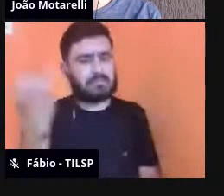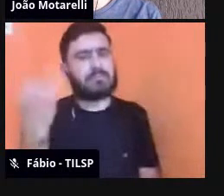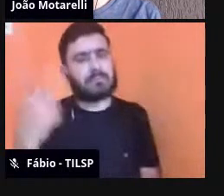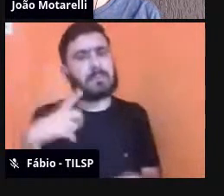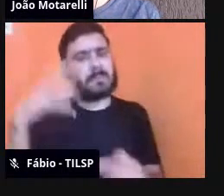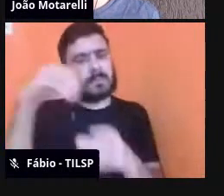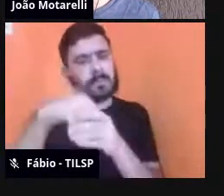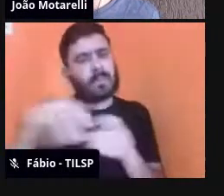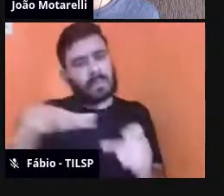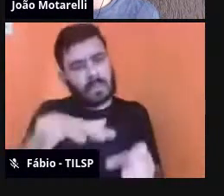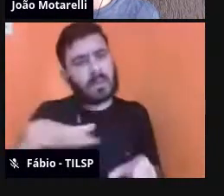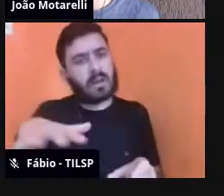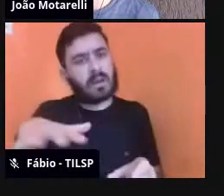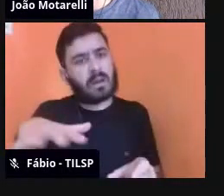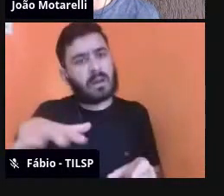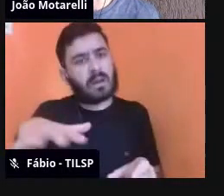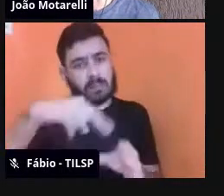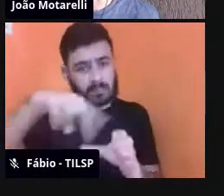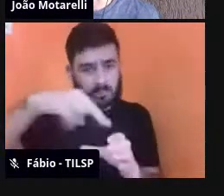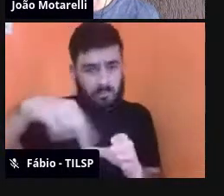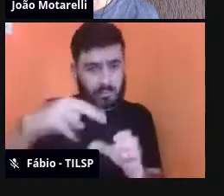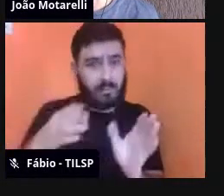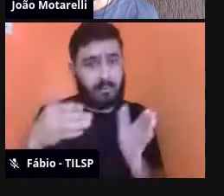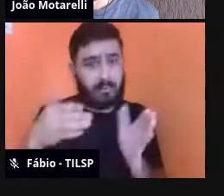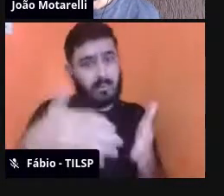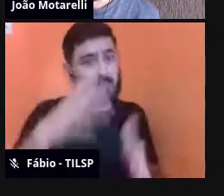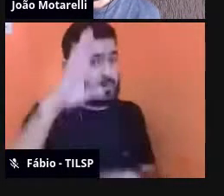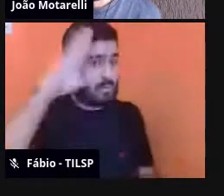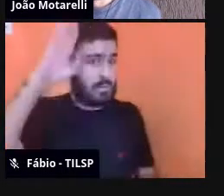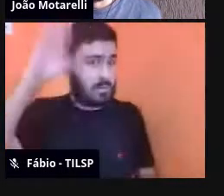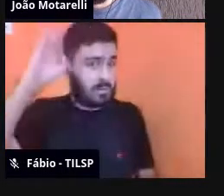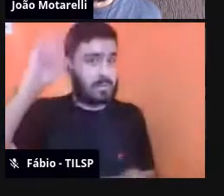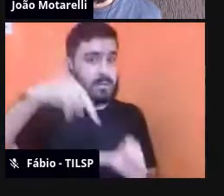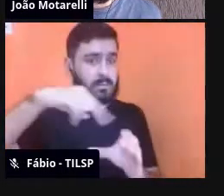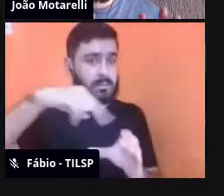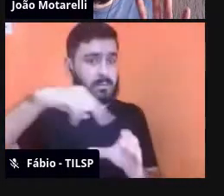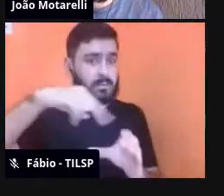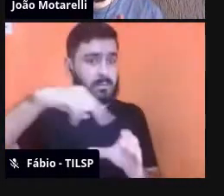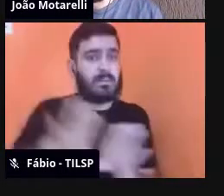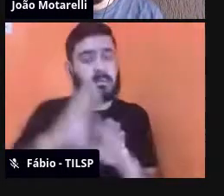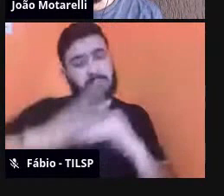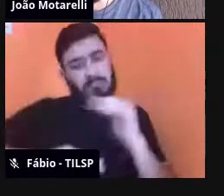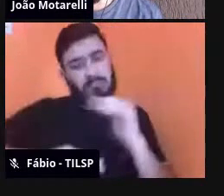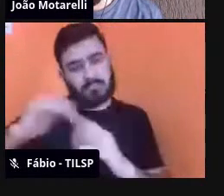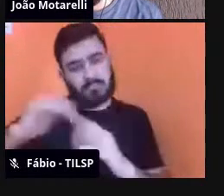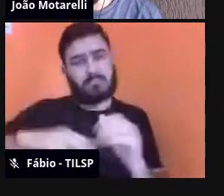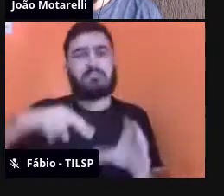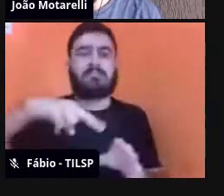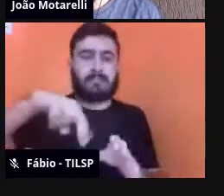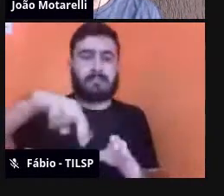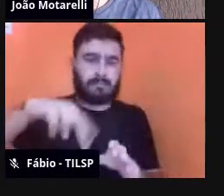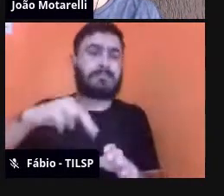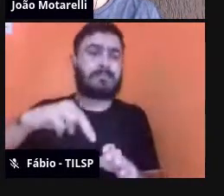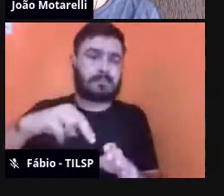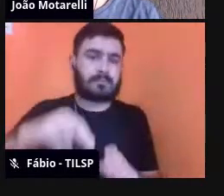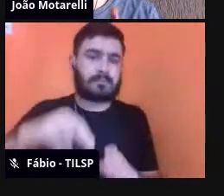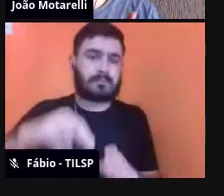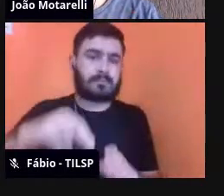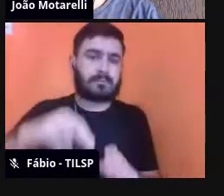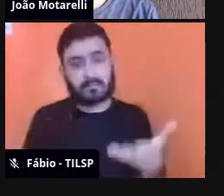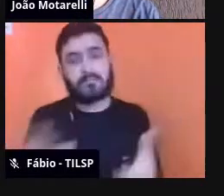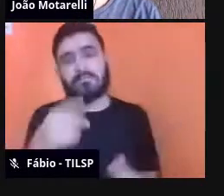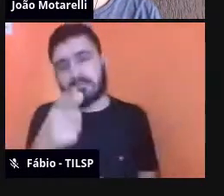para acadêmicos de nutrição e profissionais nutricionistas. Bom, então esse é um artigo bastante importante,